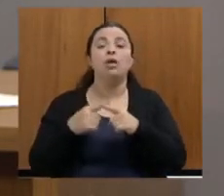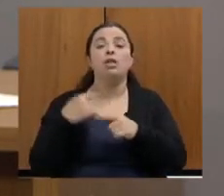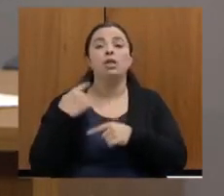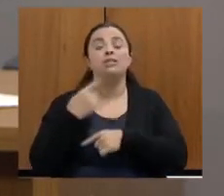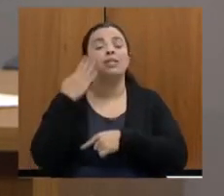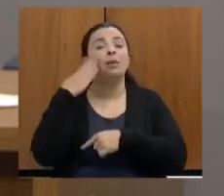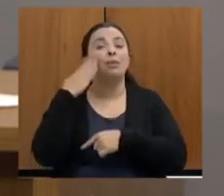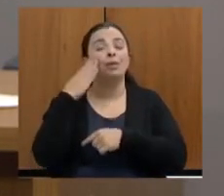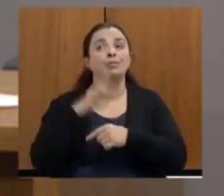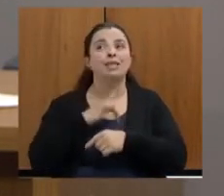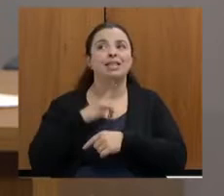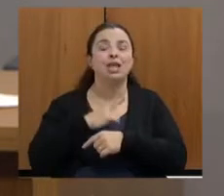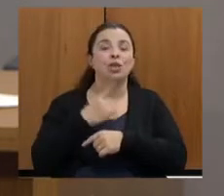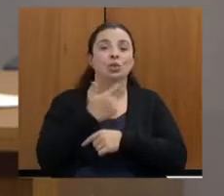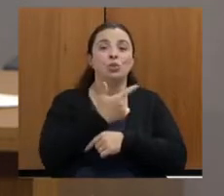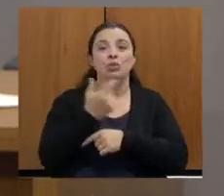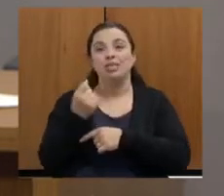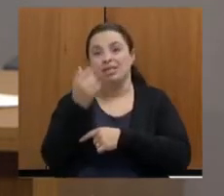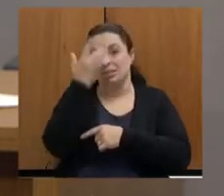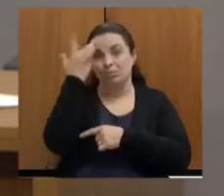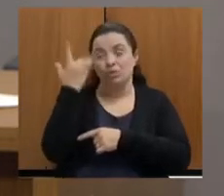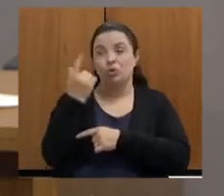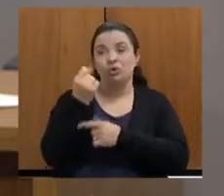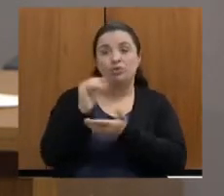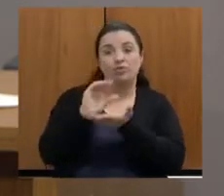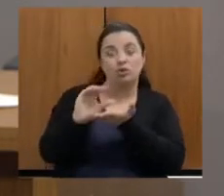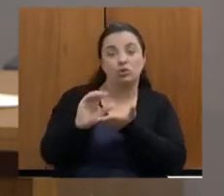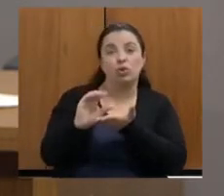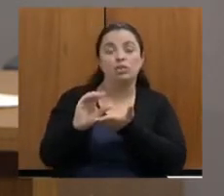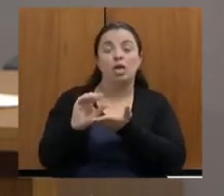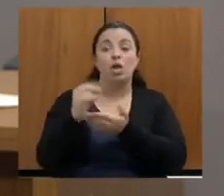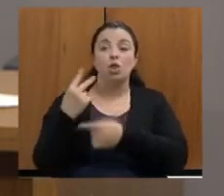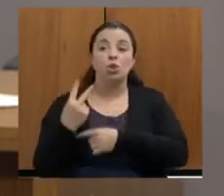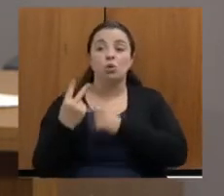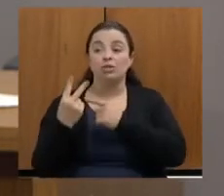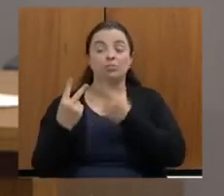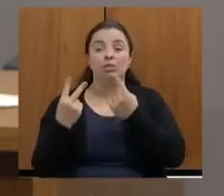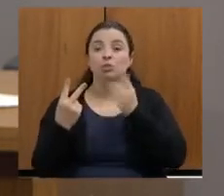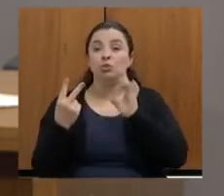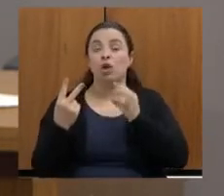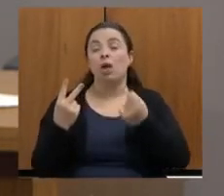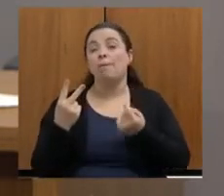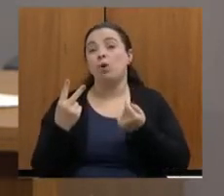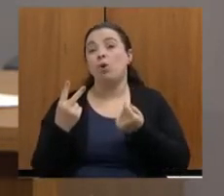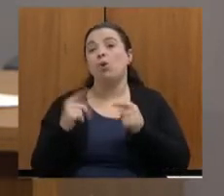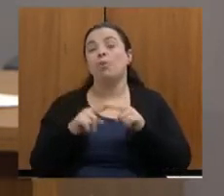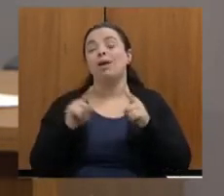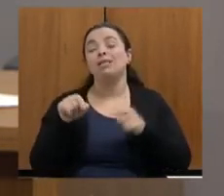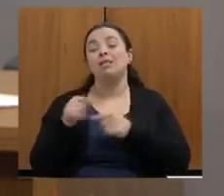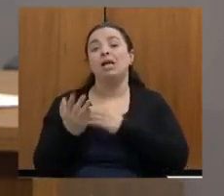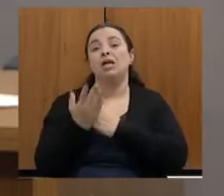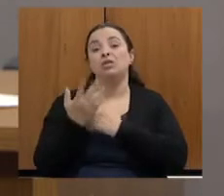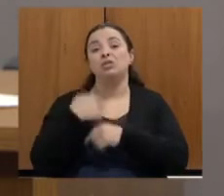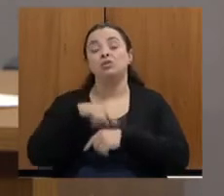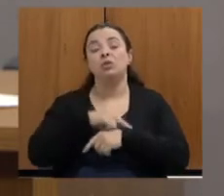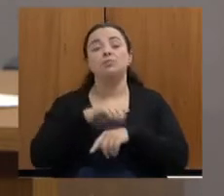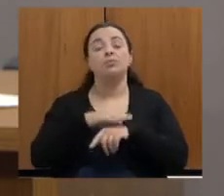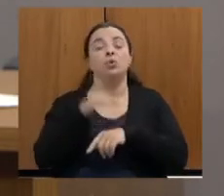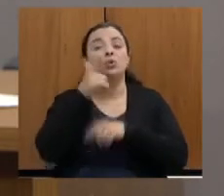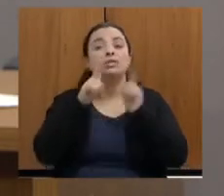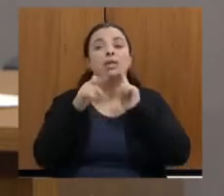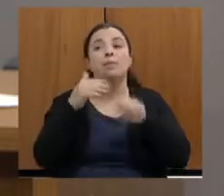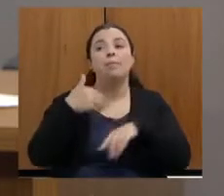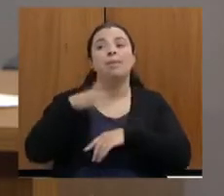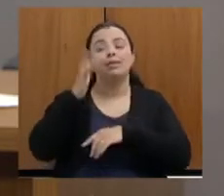a voz de dois apenas é muito pouco né mas eles vem nos ajudando a ter até esse diálogo